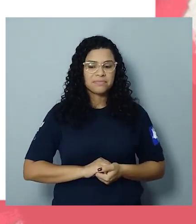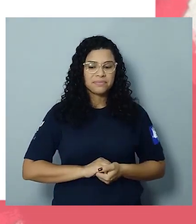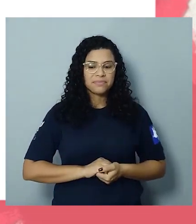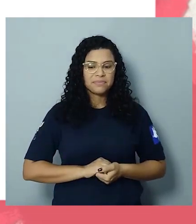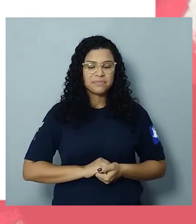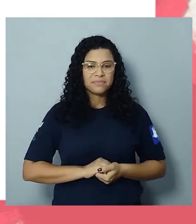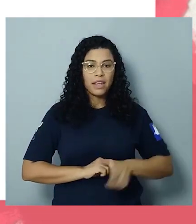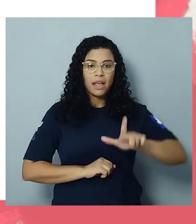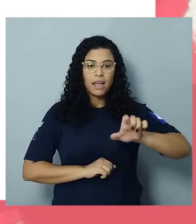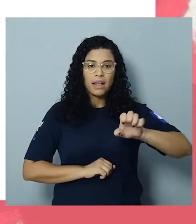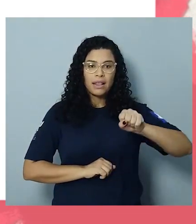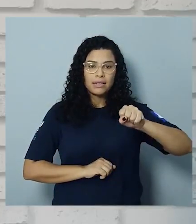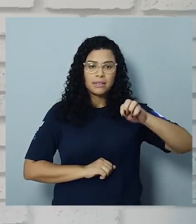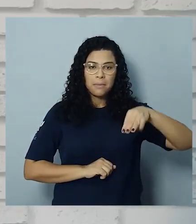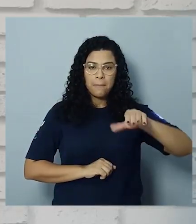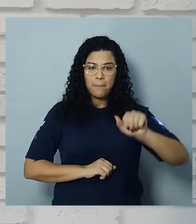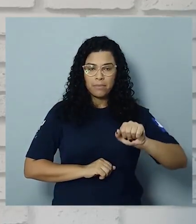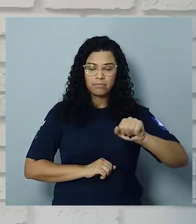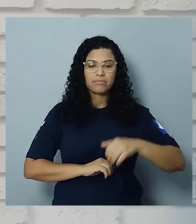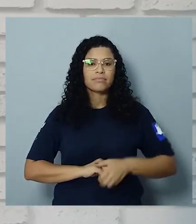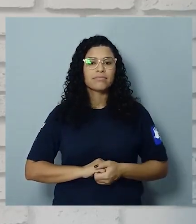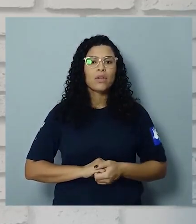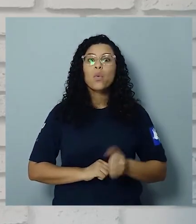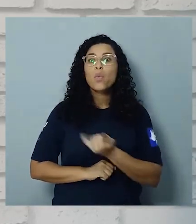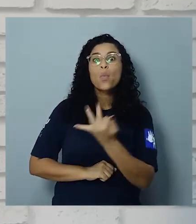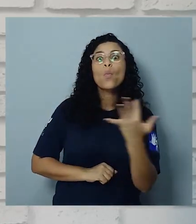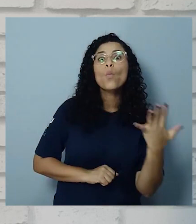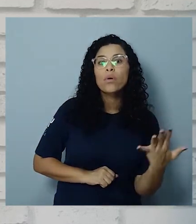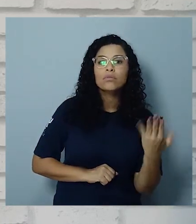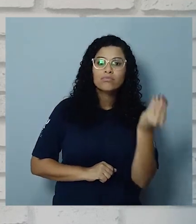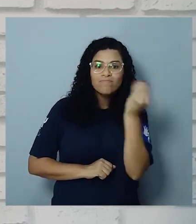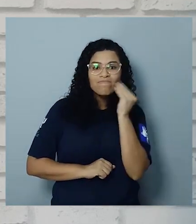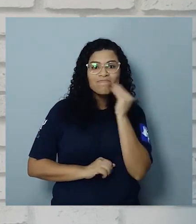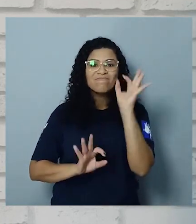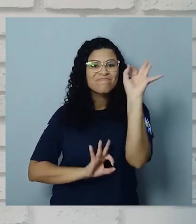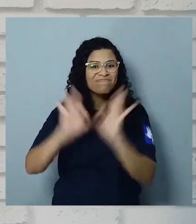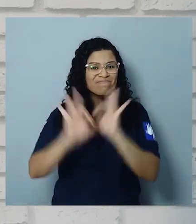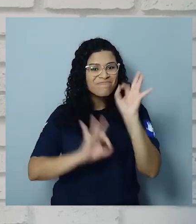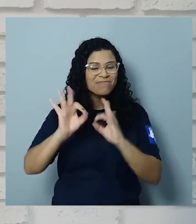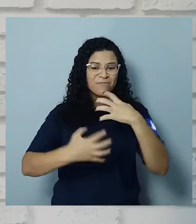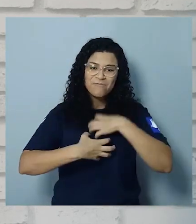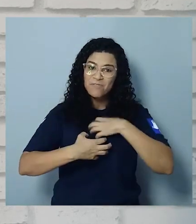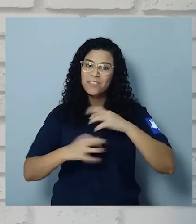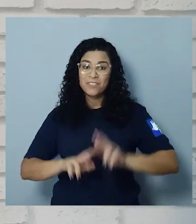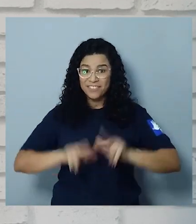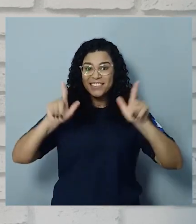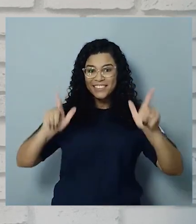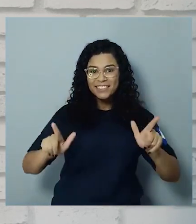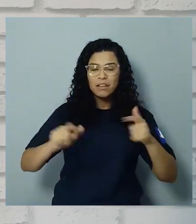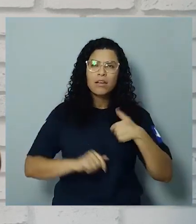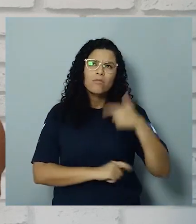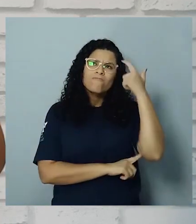bicho-pau e bicho eu folha Nossa vocês viram quantos bichinhos Vamos tentar organizar as carências de alguma maneira